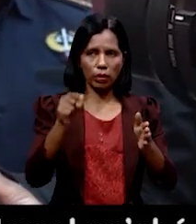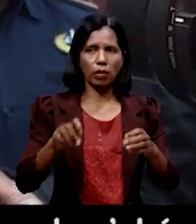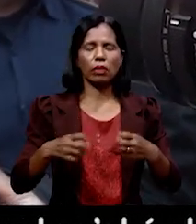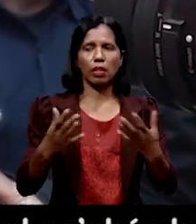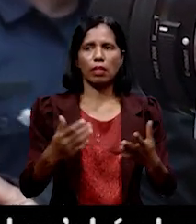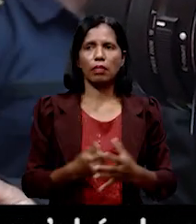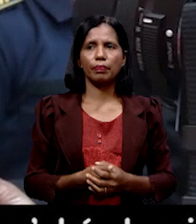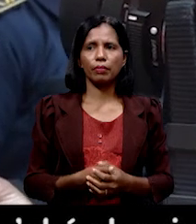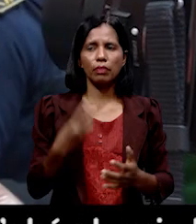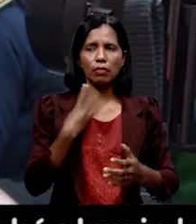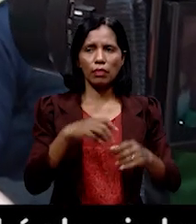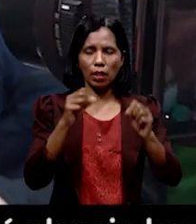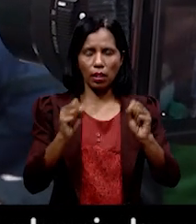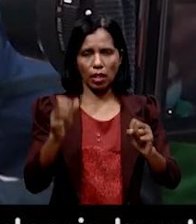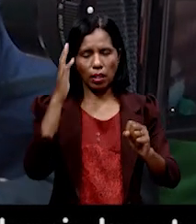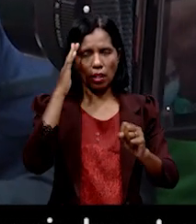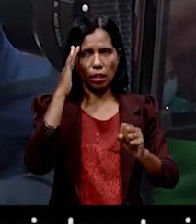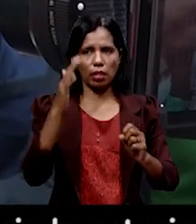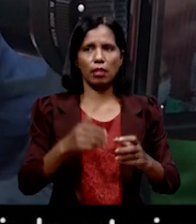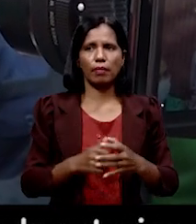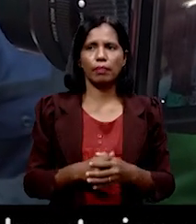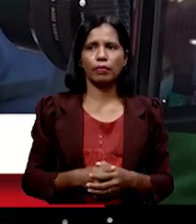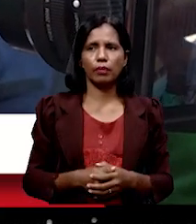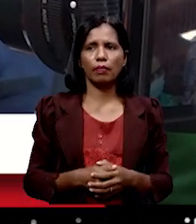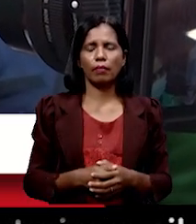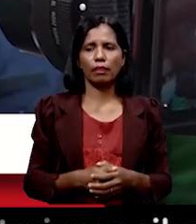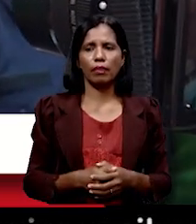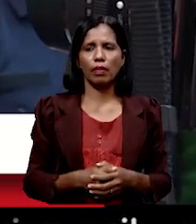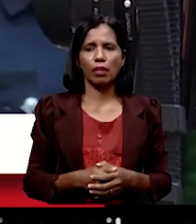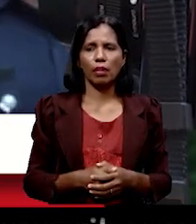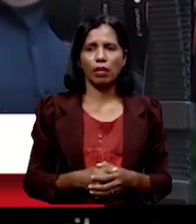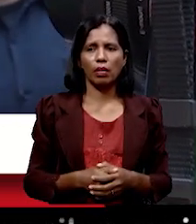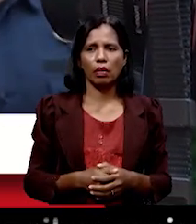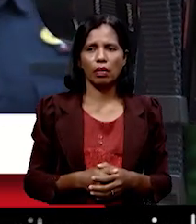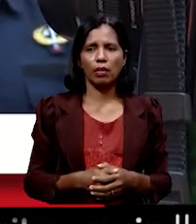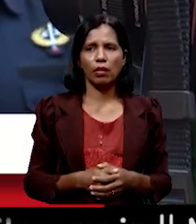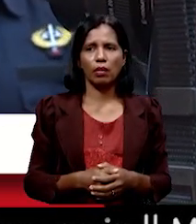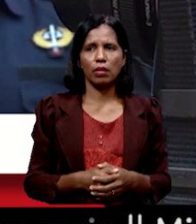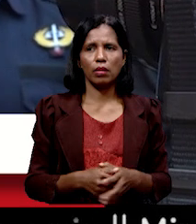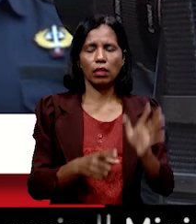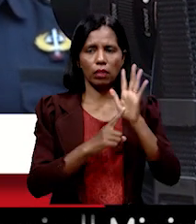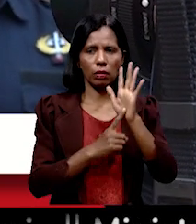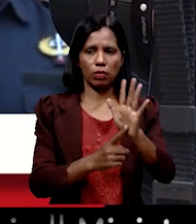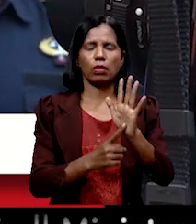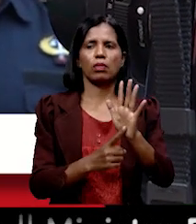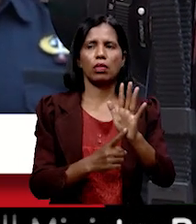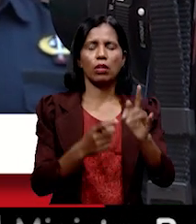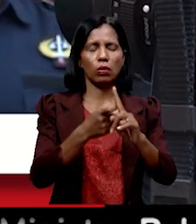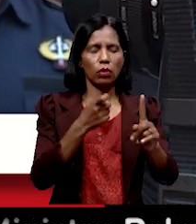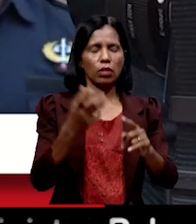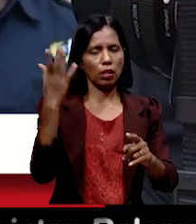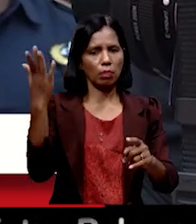maka ita tengaten kata kabe nasa era fatura nebe ke usi fatura importação nebe ke mai usi neba